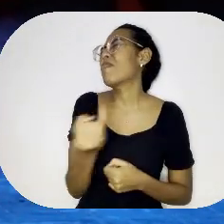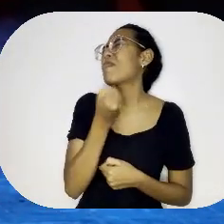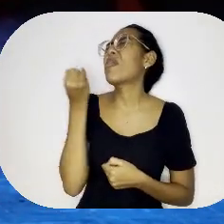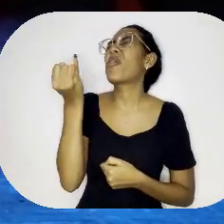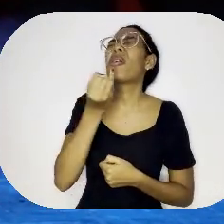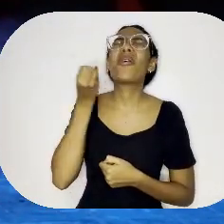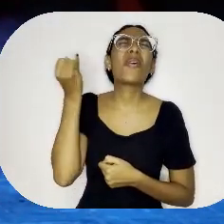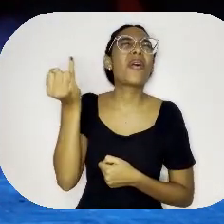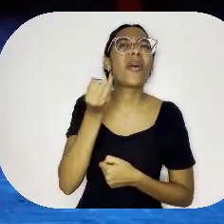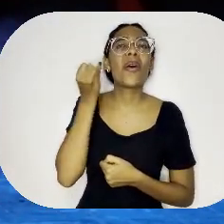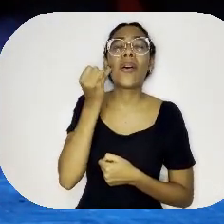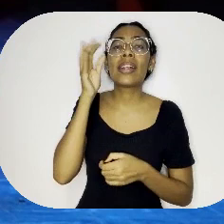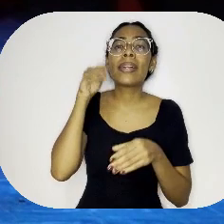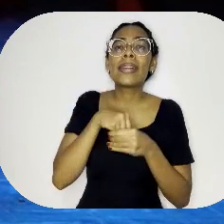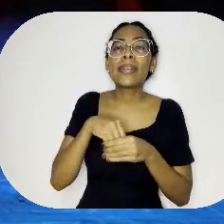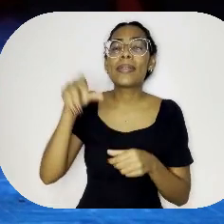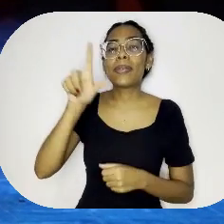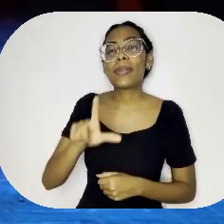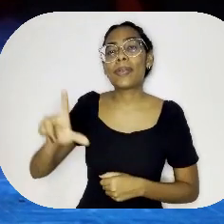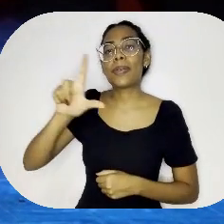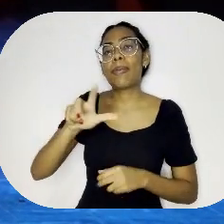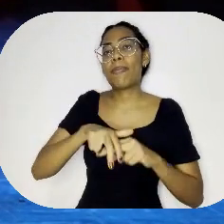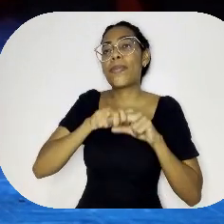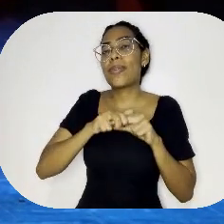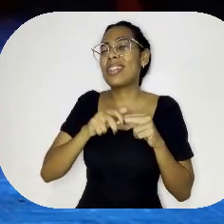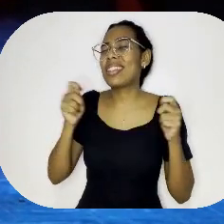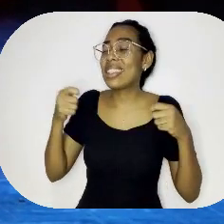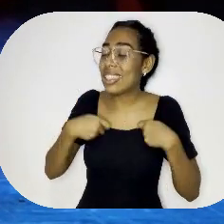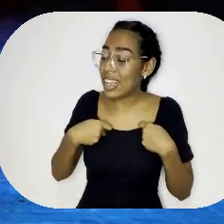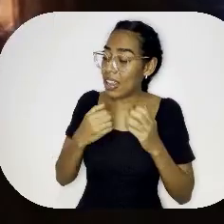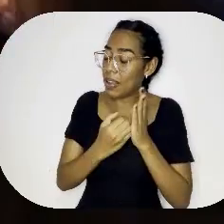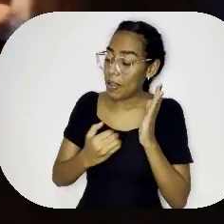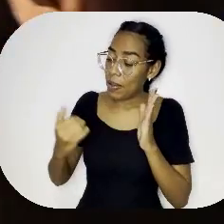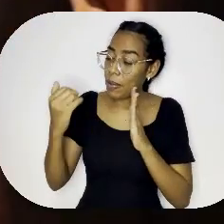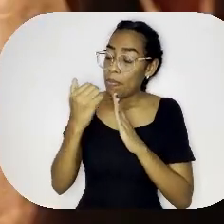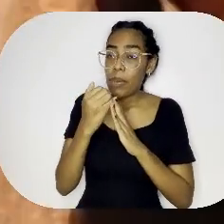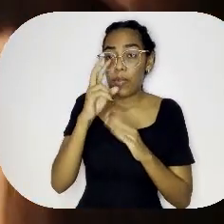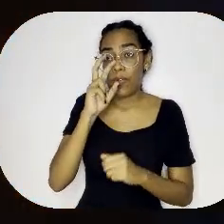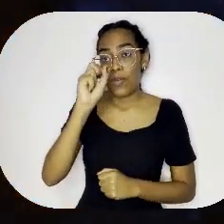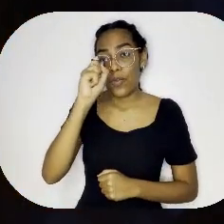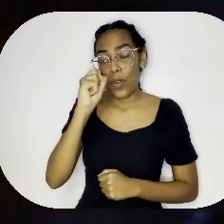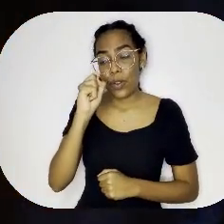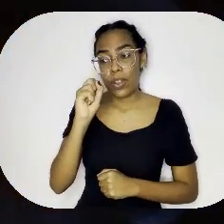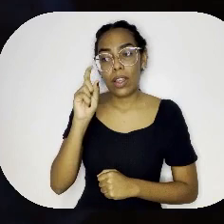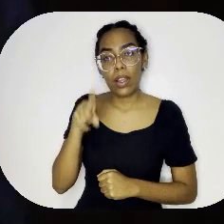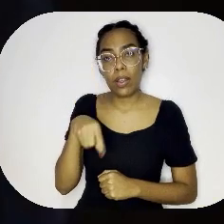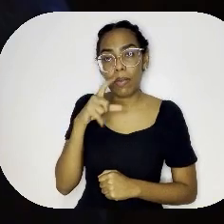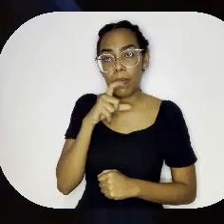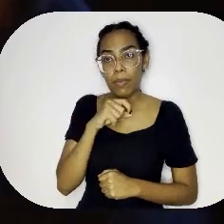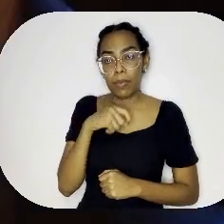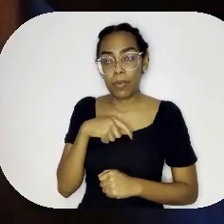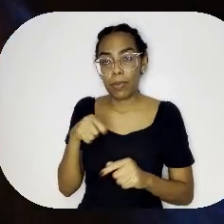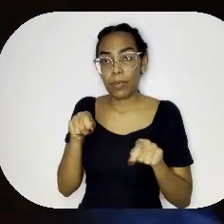tão importante na literatura brasileira. Vocês deveriam saber disso, né? E outra, justamente por fundar uma das veias satíricas